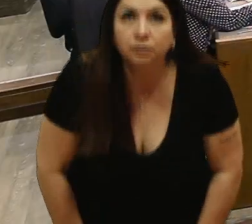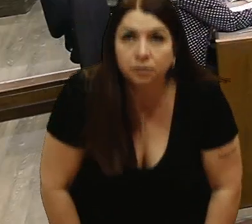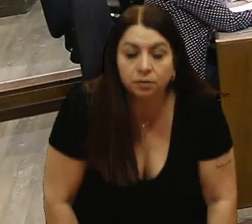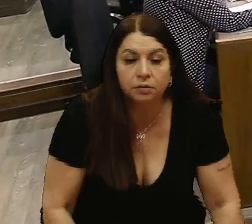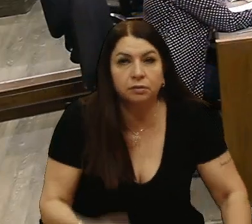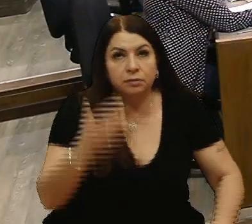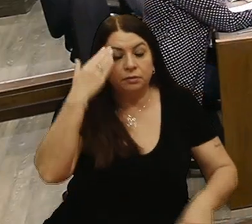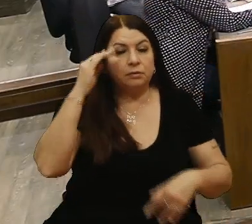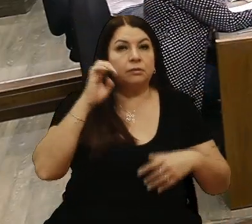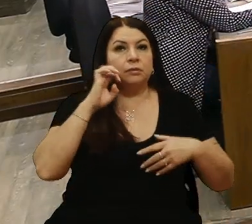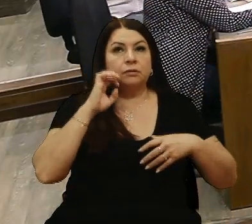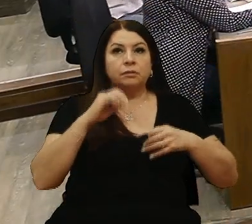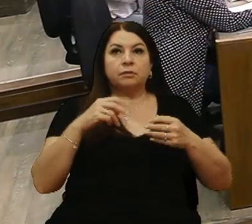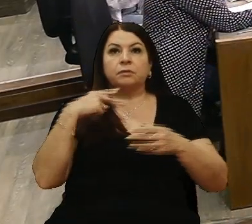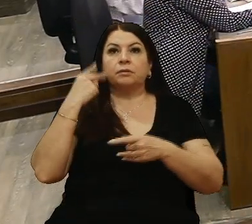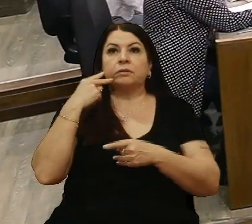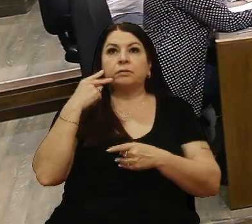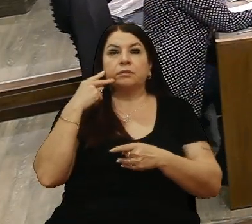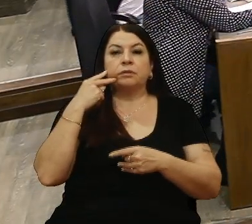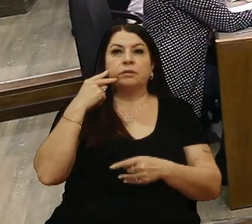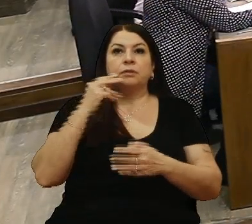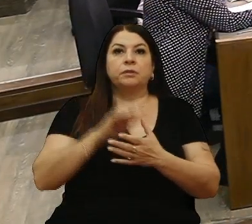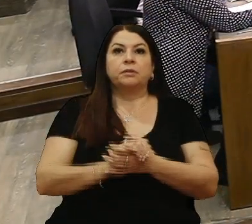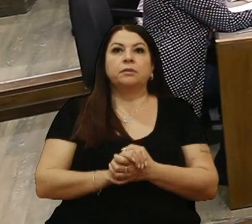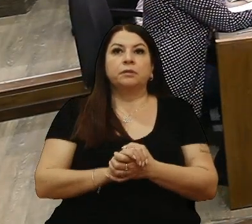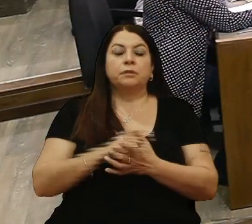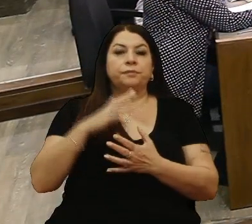Balardim, com a palavra a vereadora Andressa Marques.